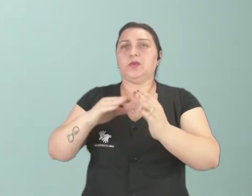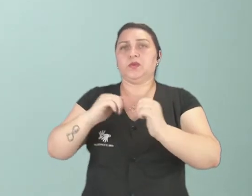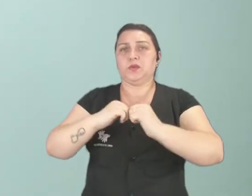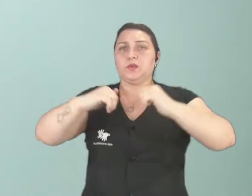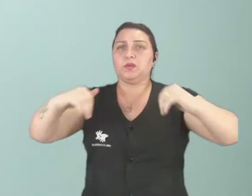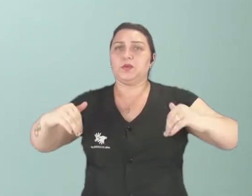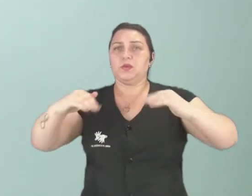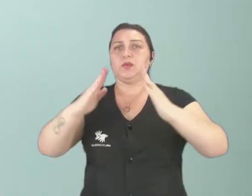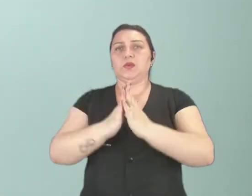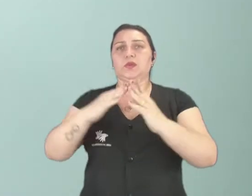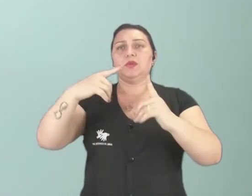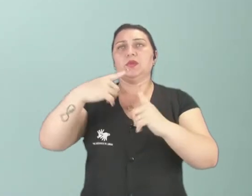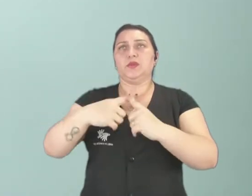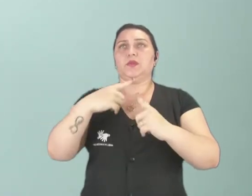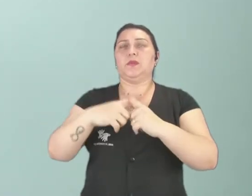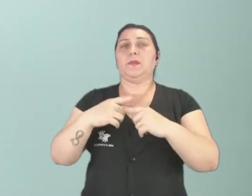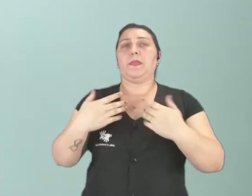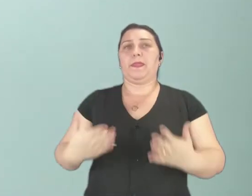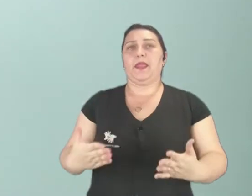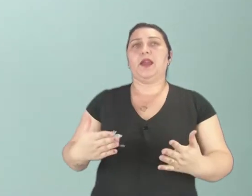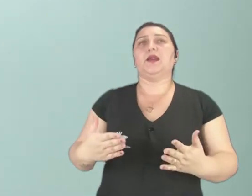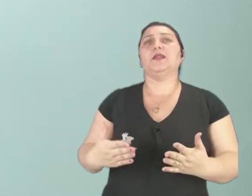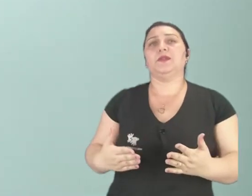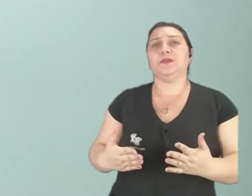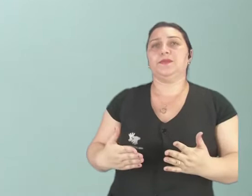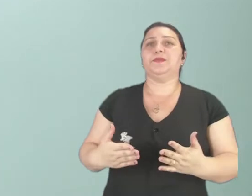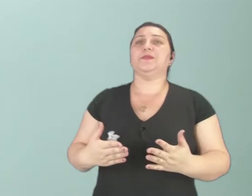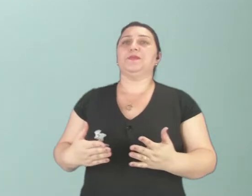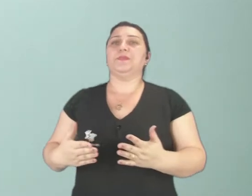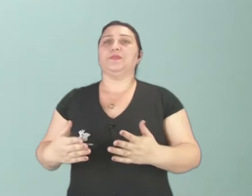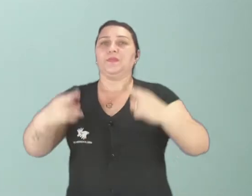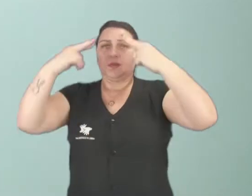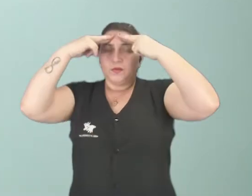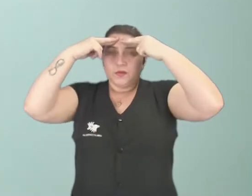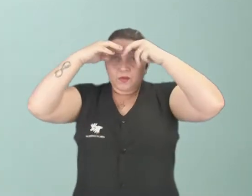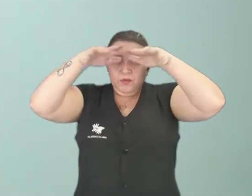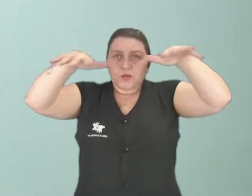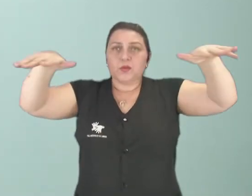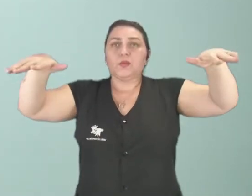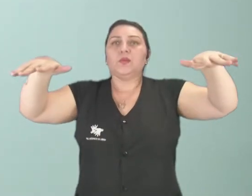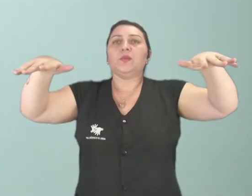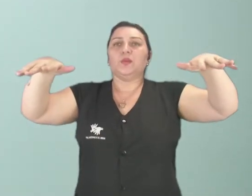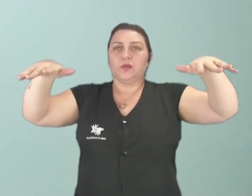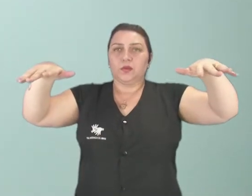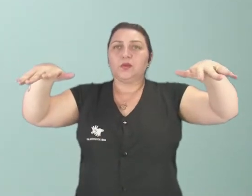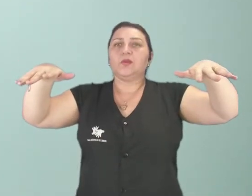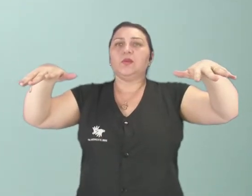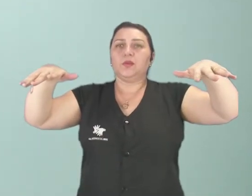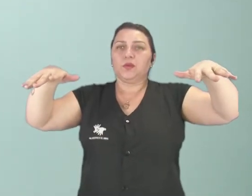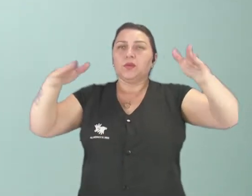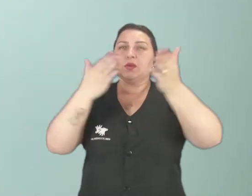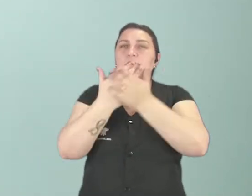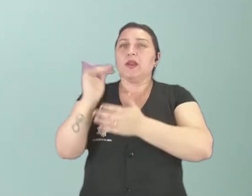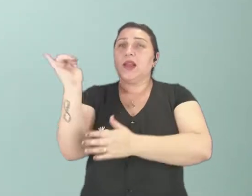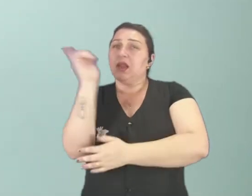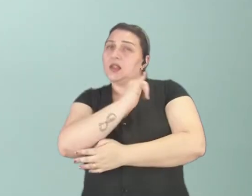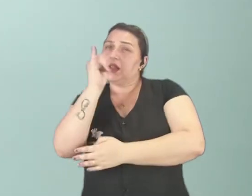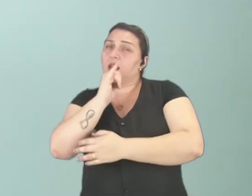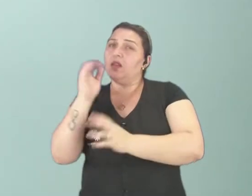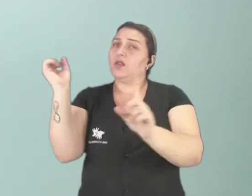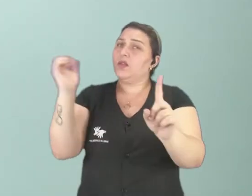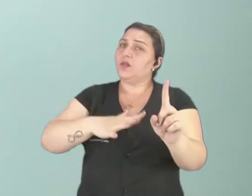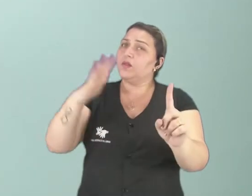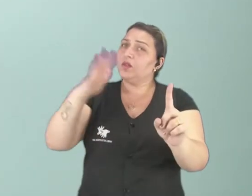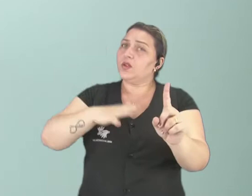dividiu. Né? Então vale destacar aqui que o Renascimento, que teve início lá na Itália, ele vai influenciar